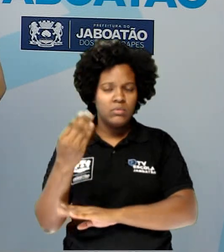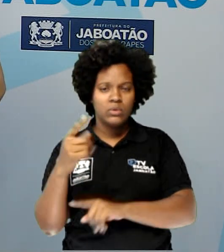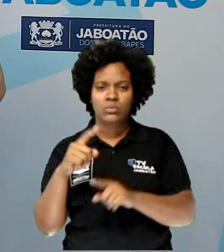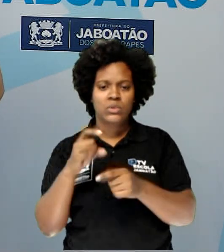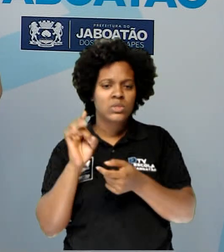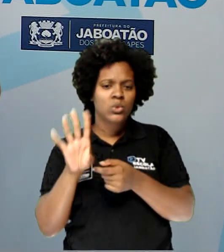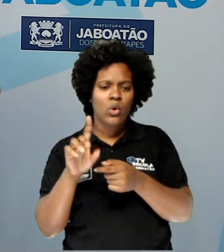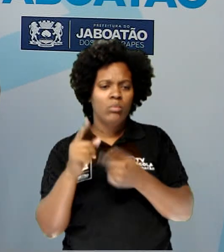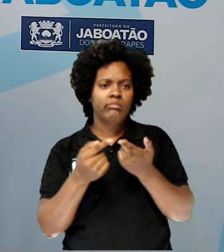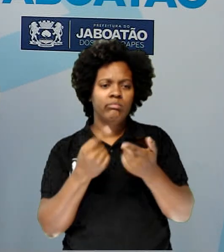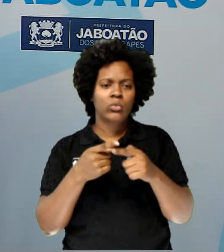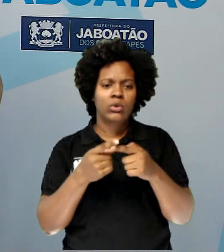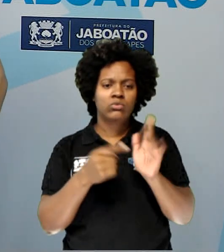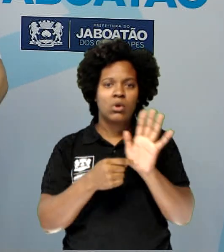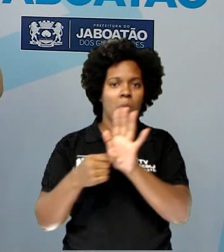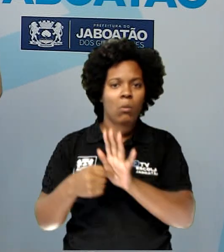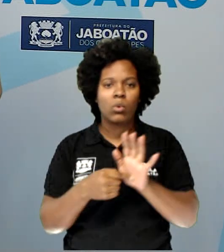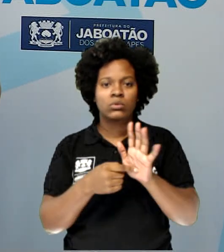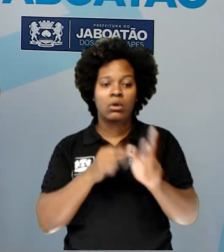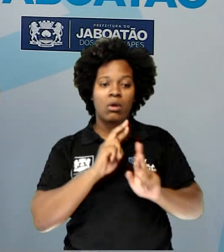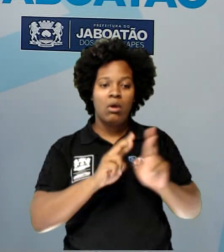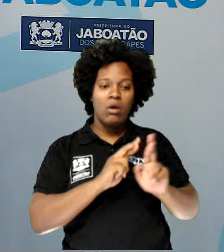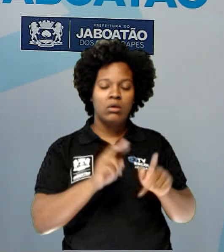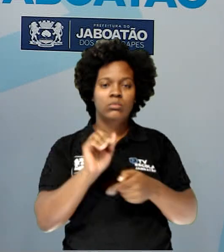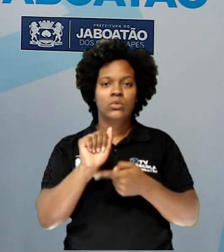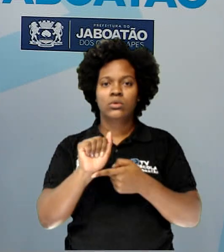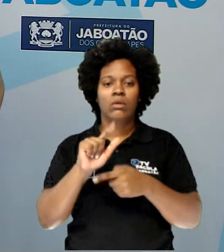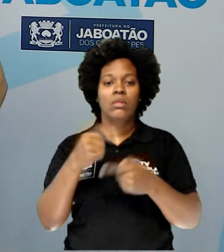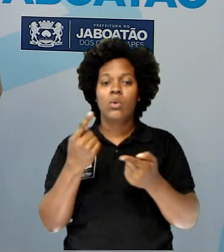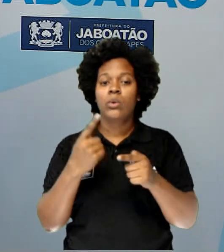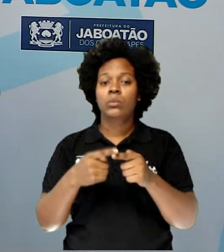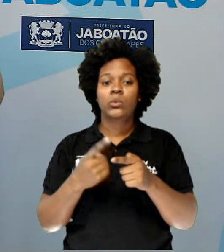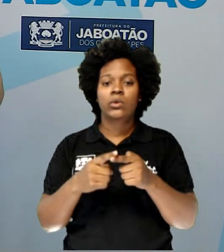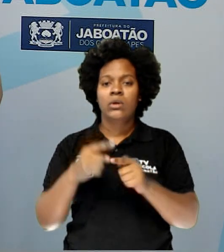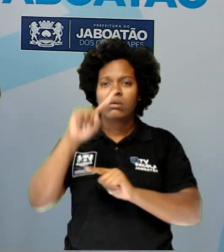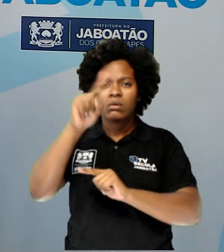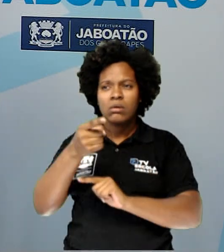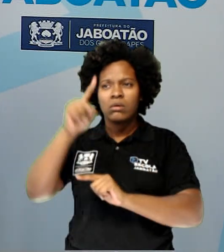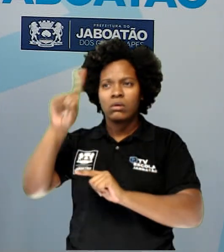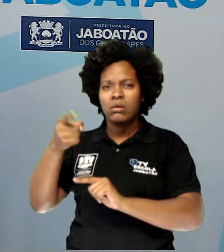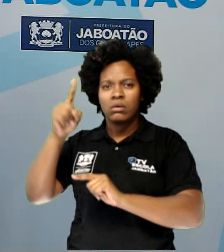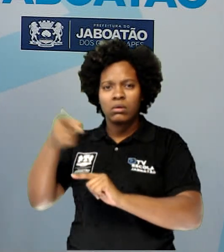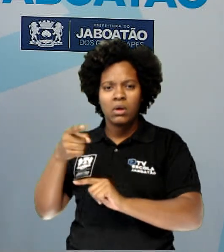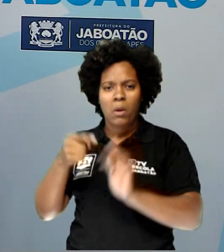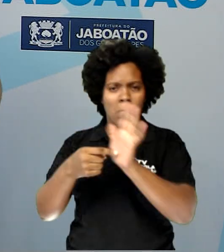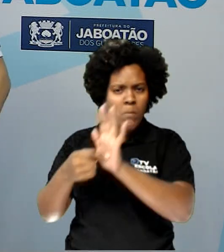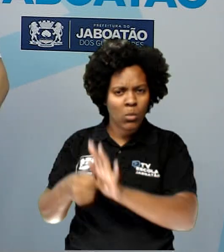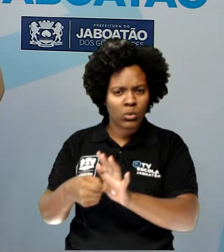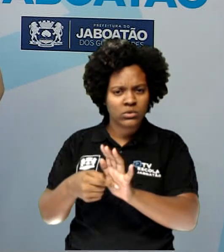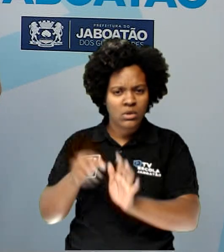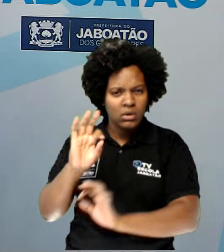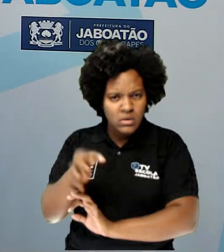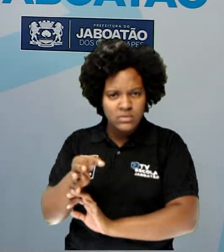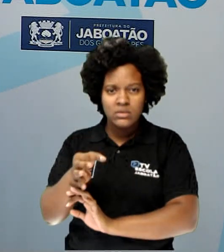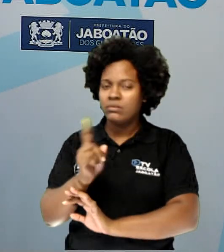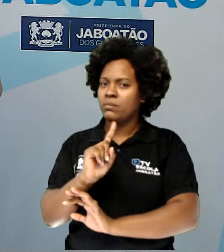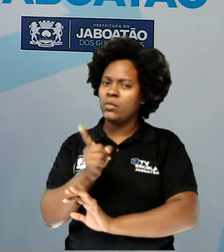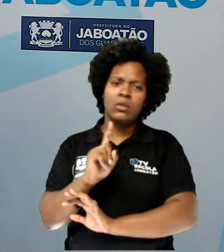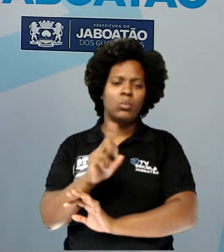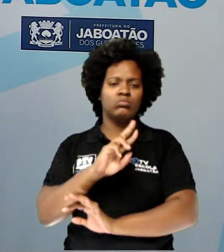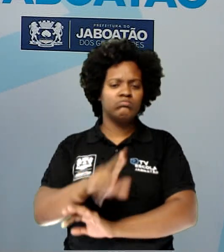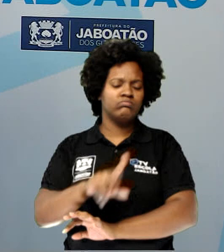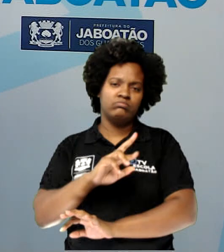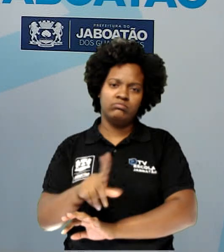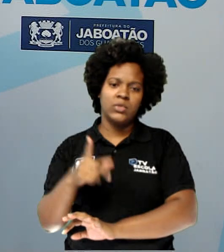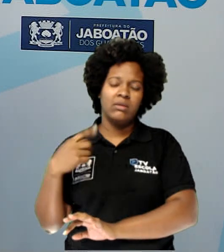que a resposta é o item A, não. Mas é porque a gente vê que interrogação em momento algum indica certeza, pessoal. Desde que a gente é pequenininho, que